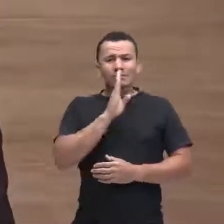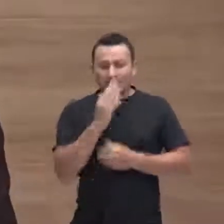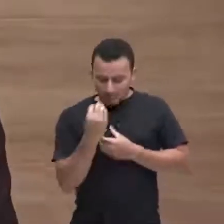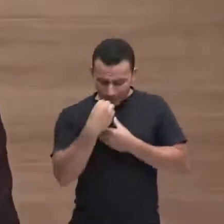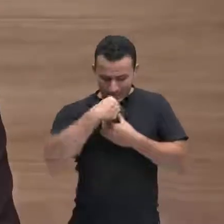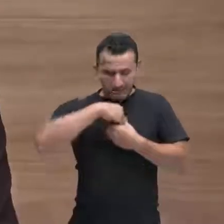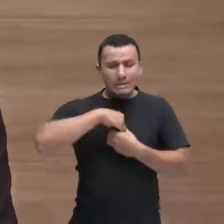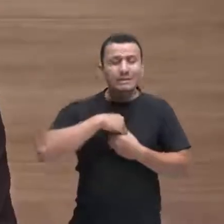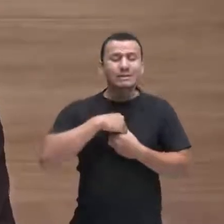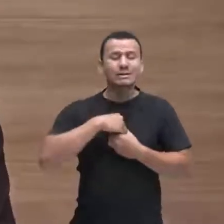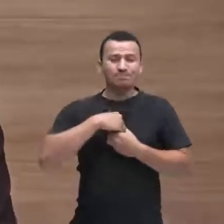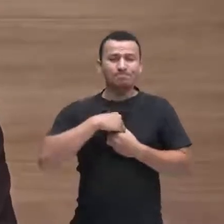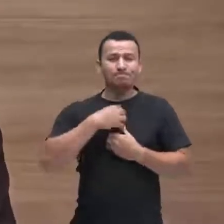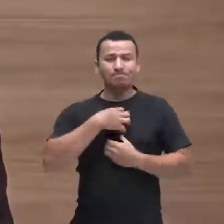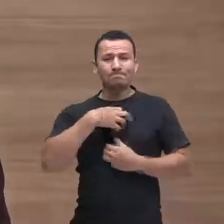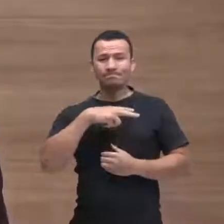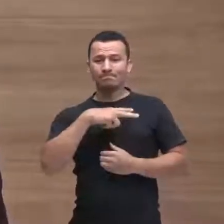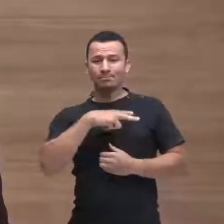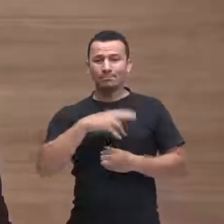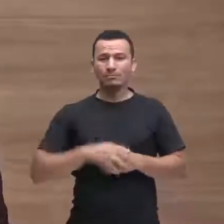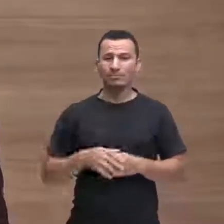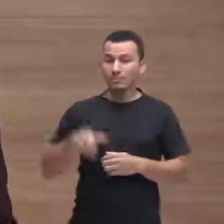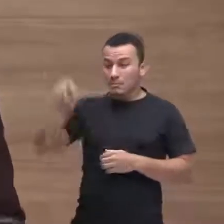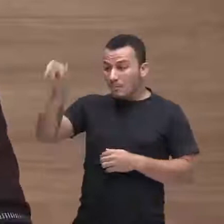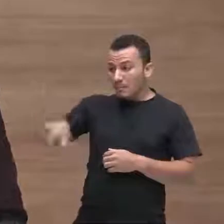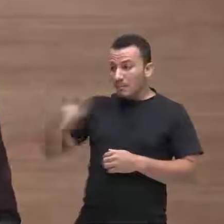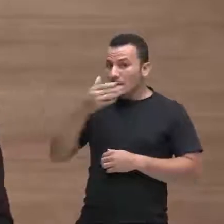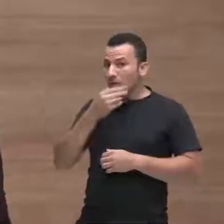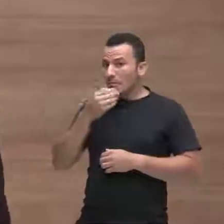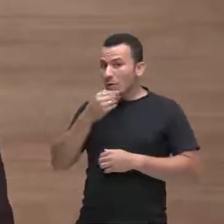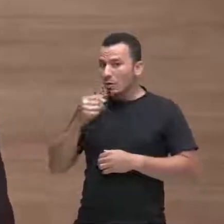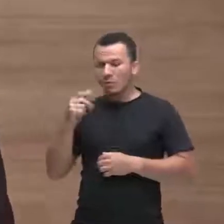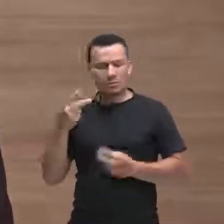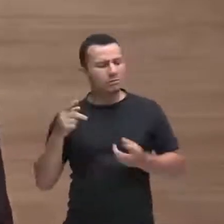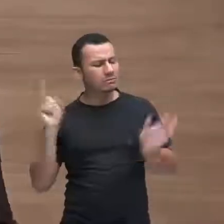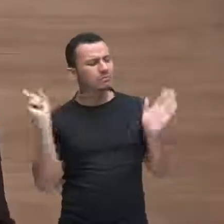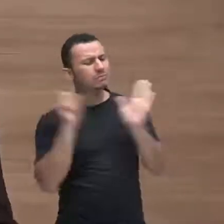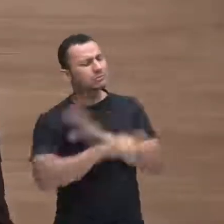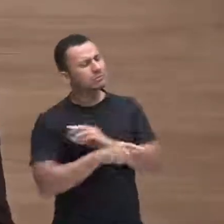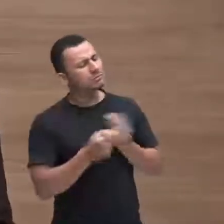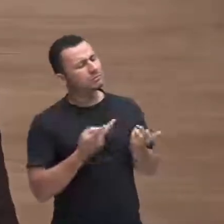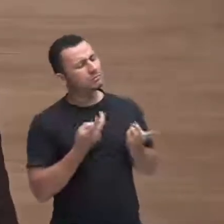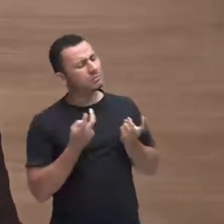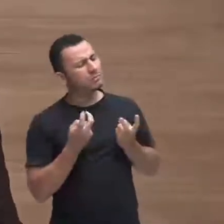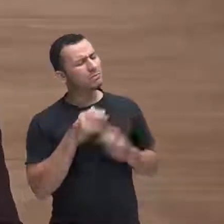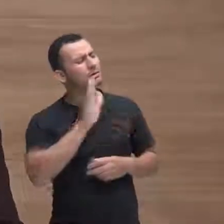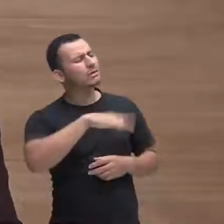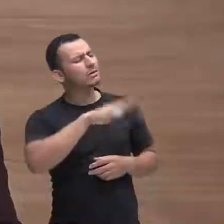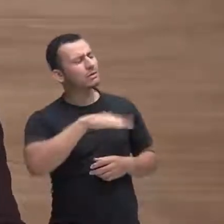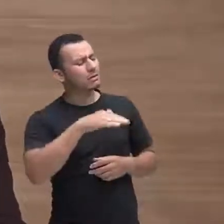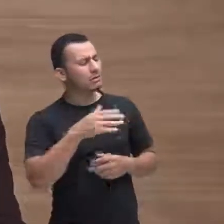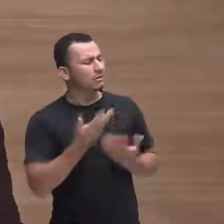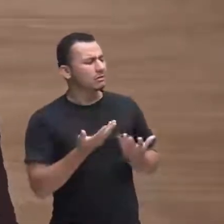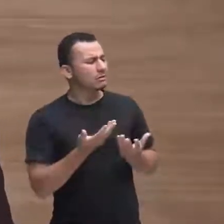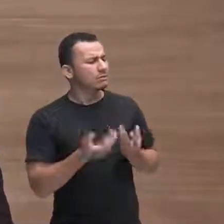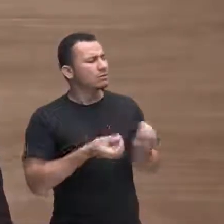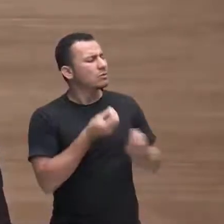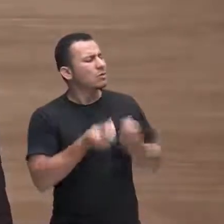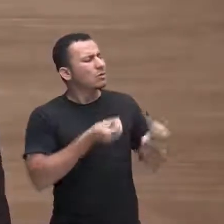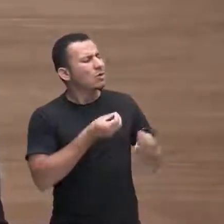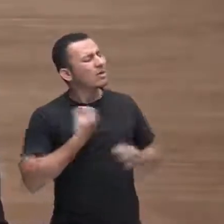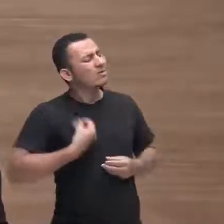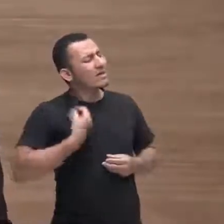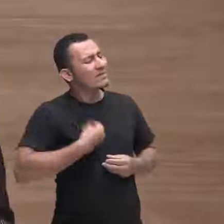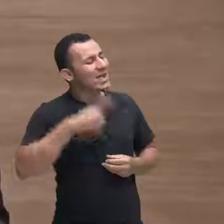dela. E o Paulo um dia começou a observar e a perguntar como é que estava o dia a dia